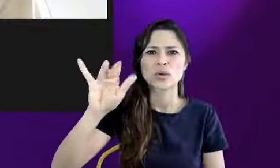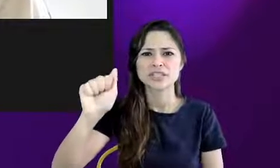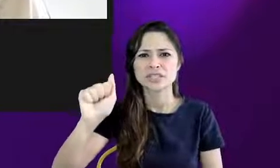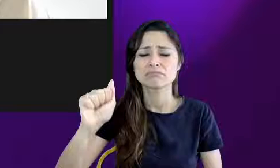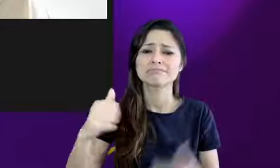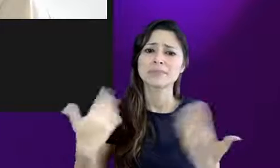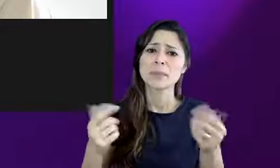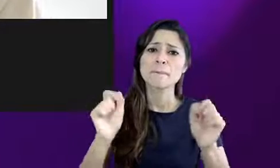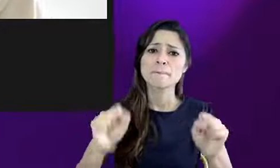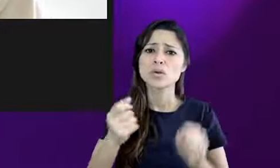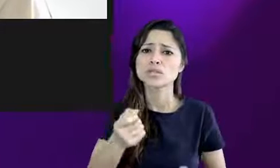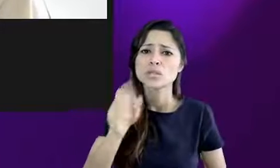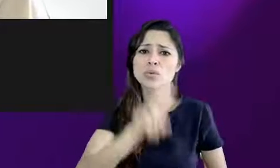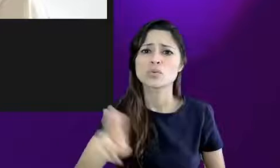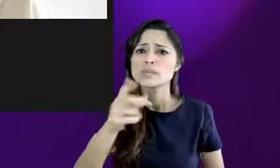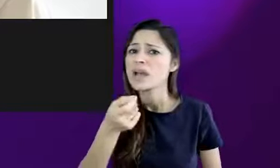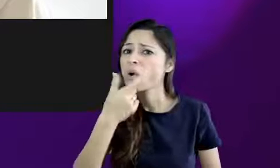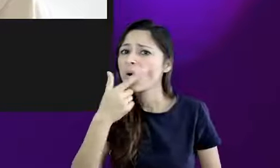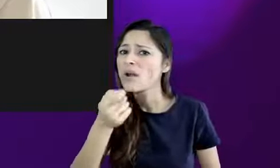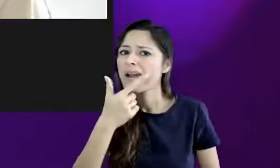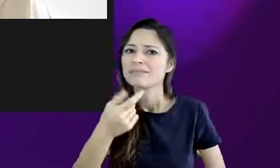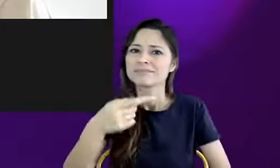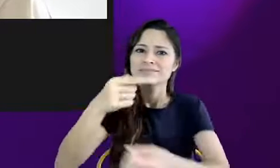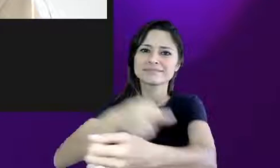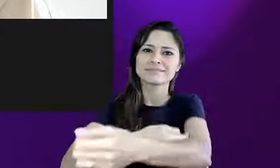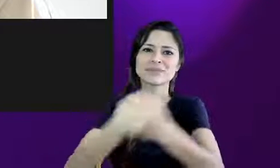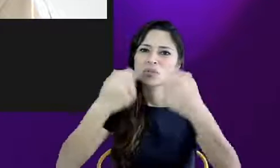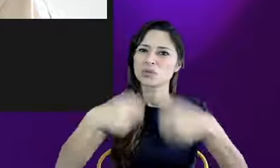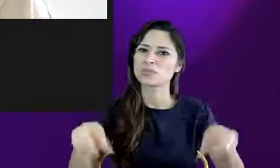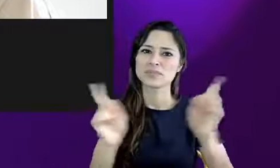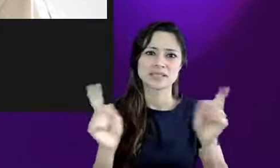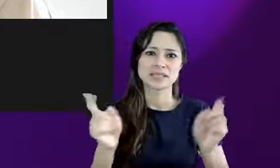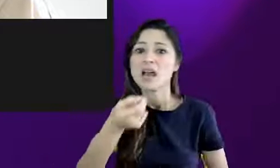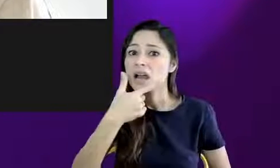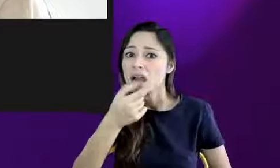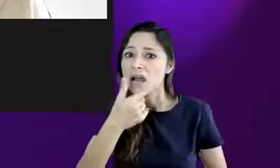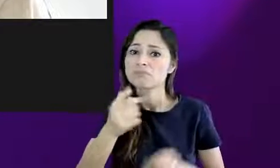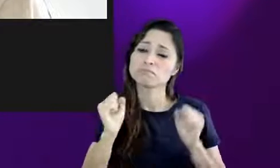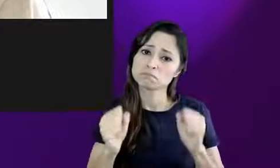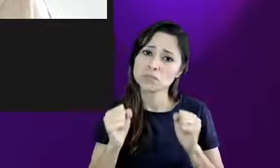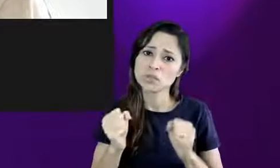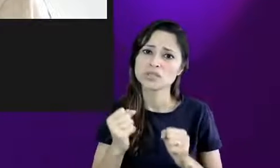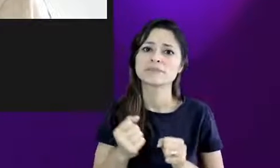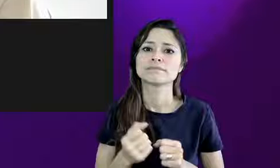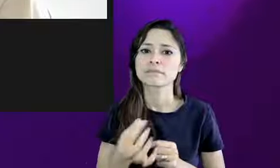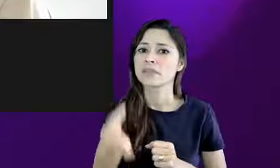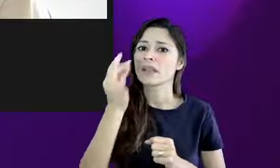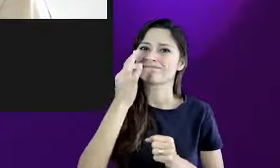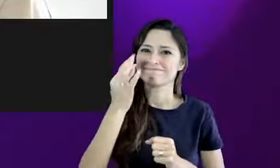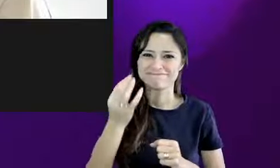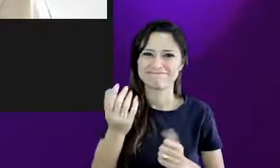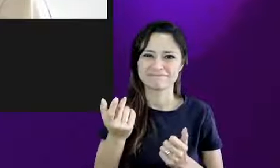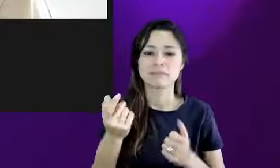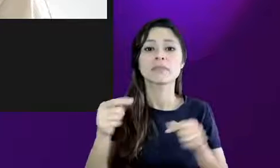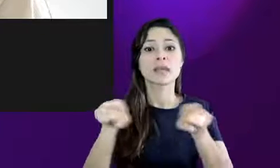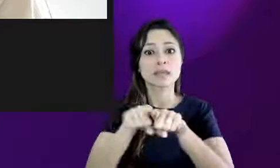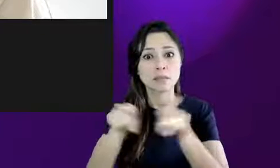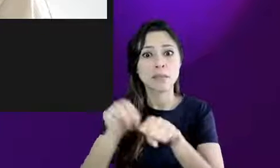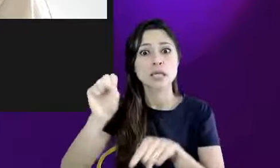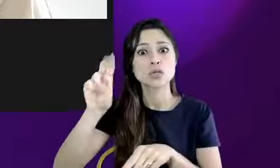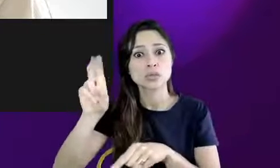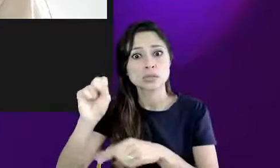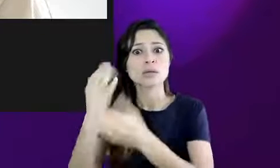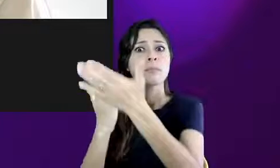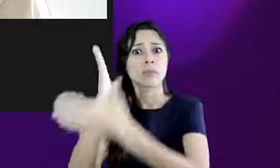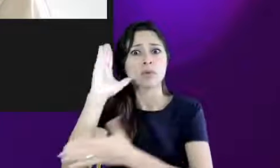quando o paciente tem uma preferência para o tratamento por via oral, inclusive já com a aprovação pelo SUS, né, nós podemos